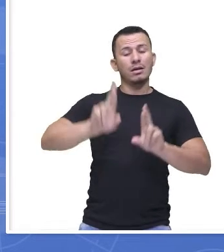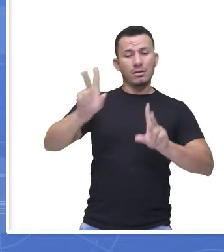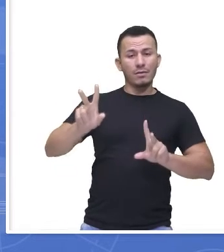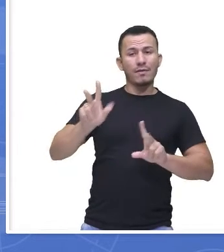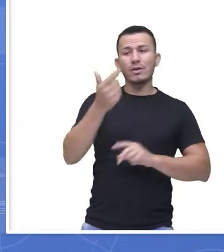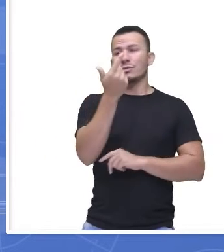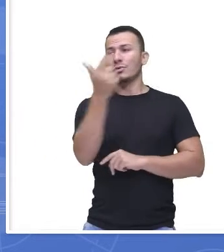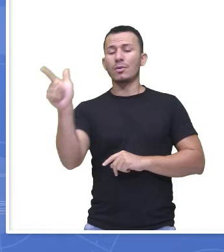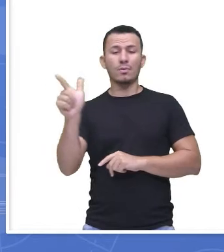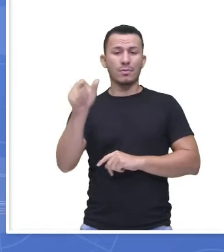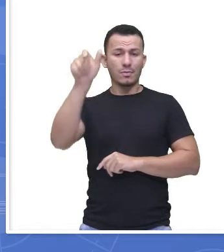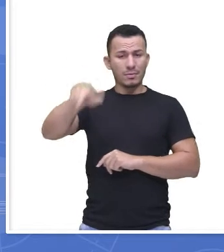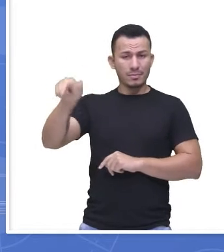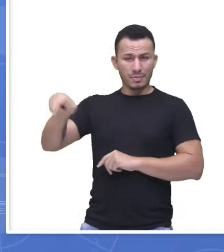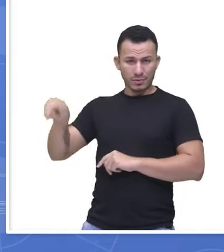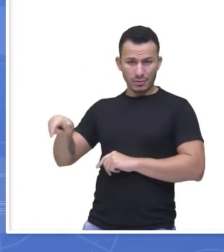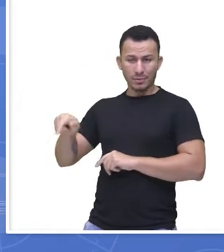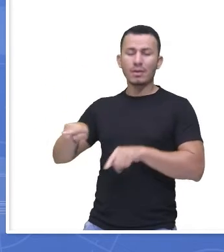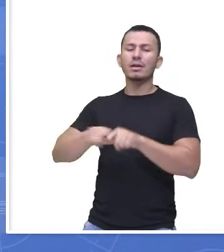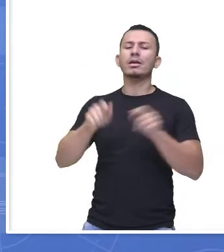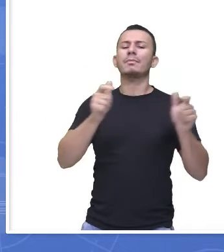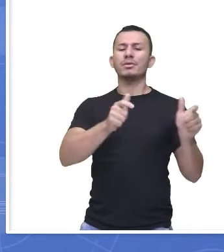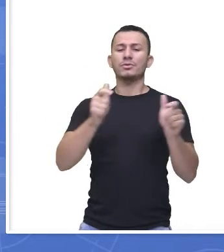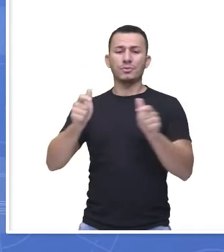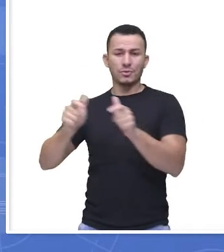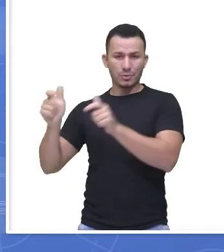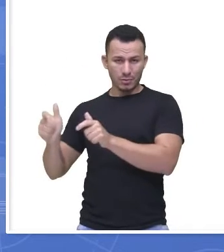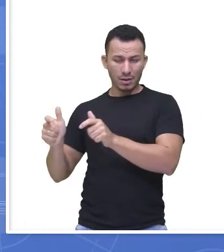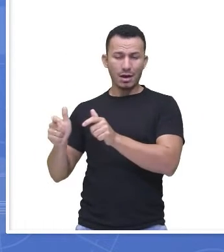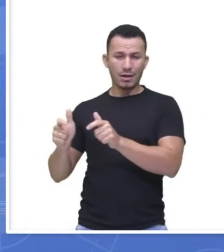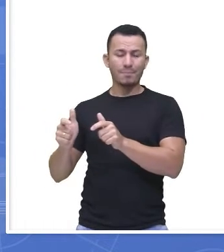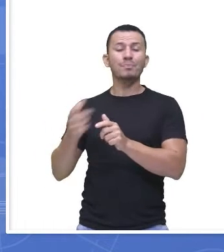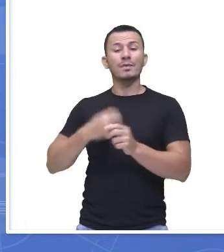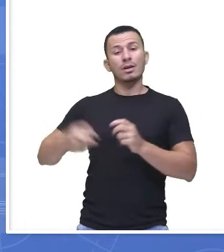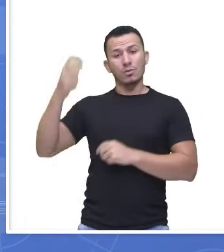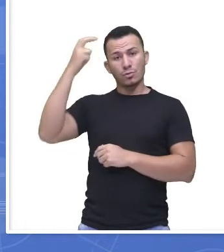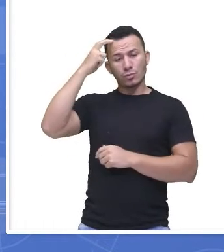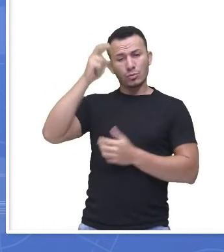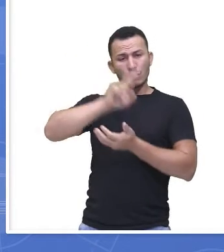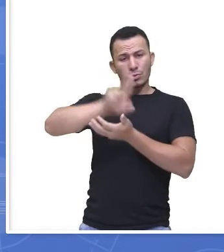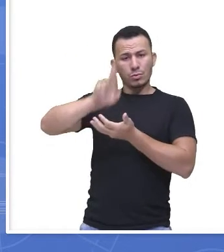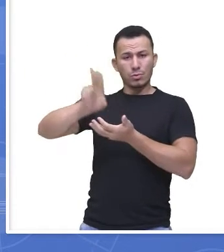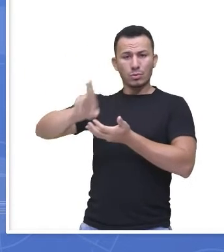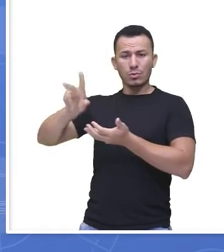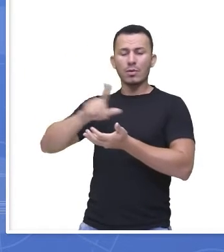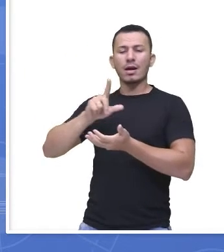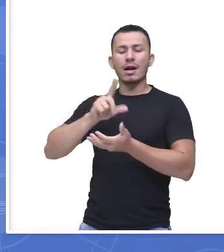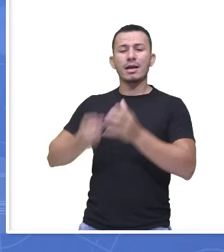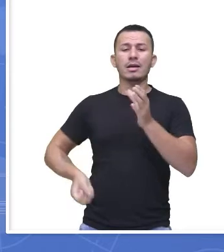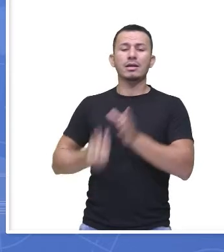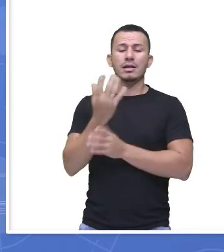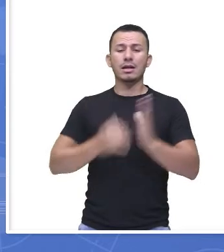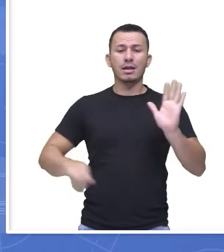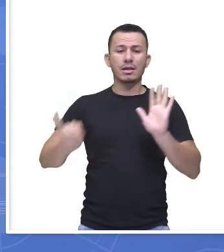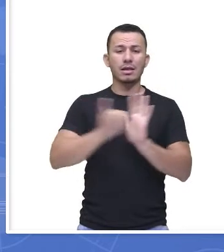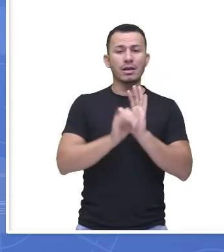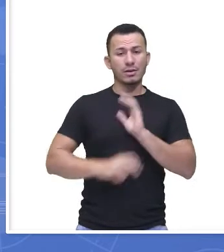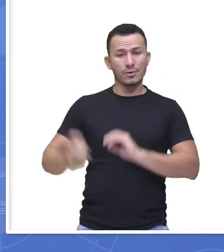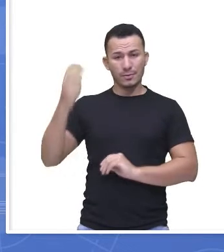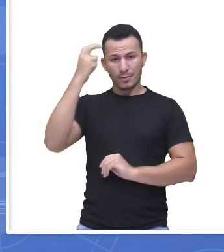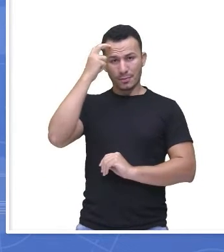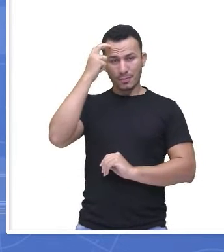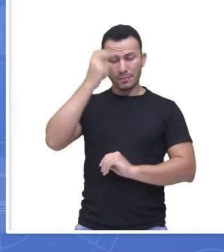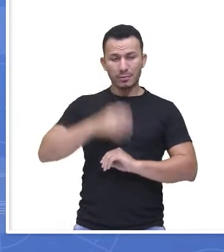dos outros e dos outros lugares. A diversidade cultural, ela forma então a nossa identidade cultural,